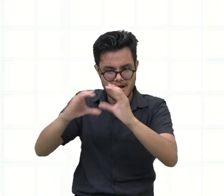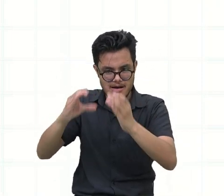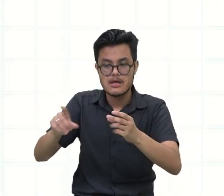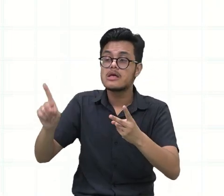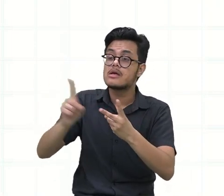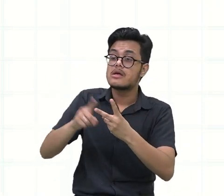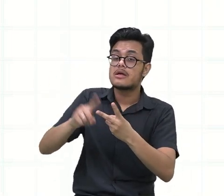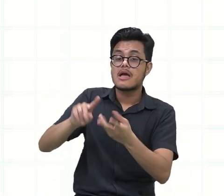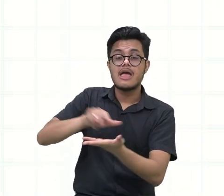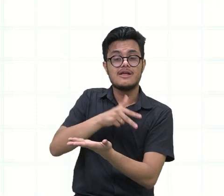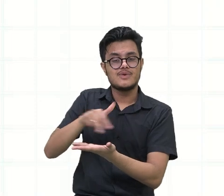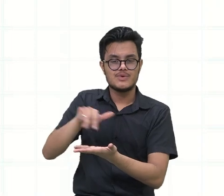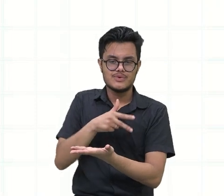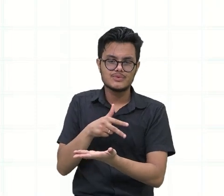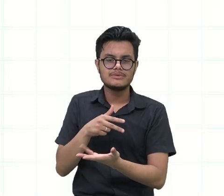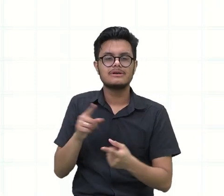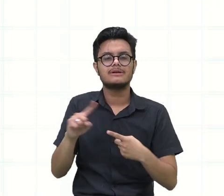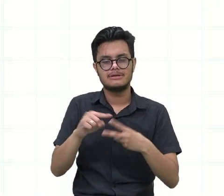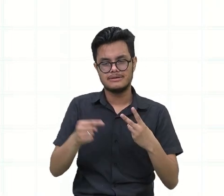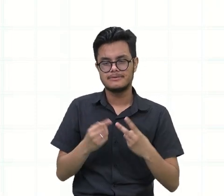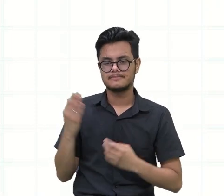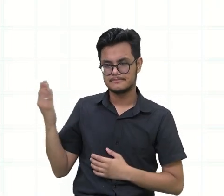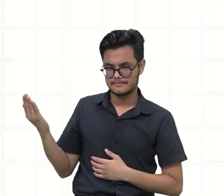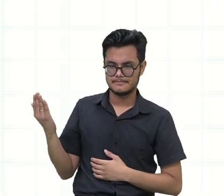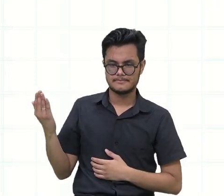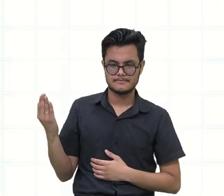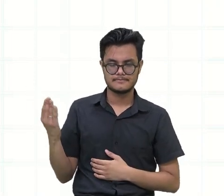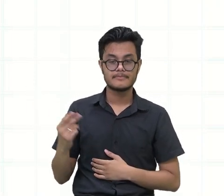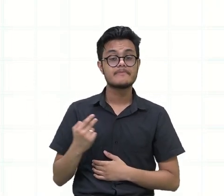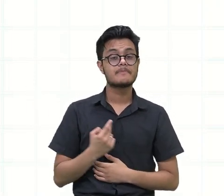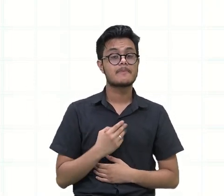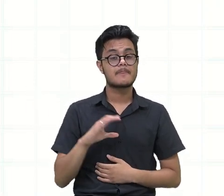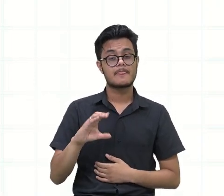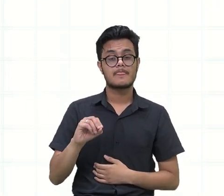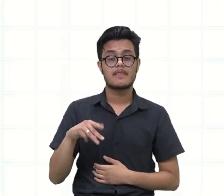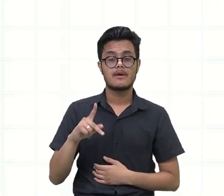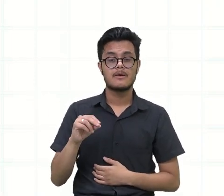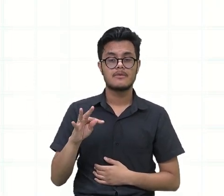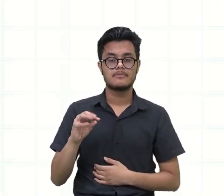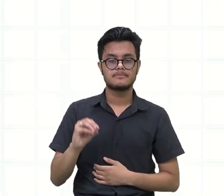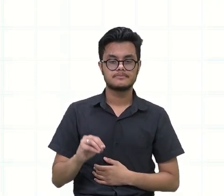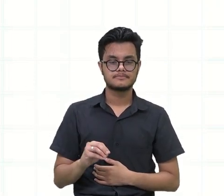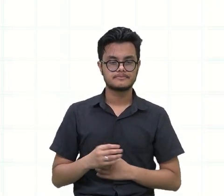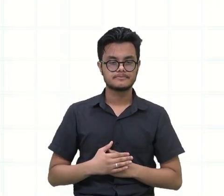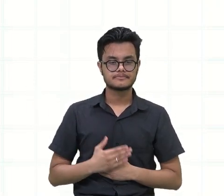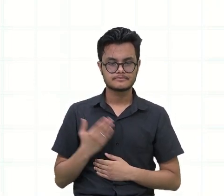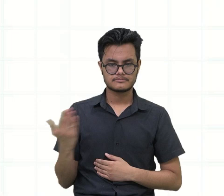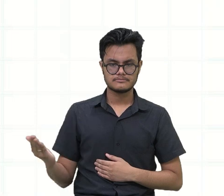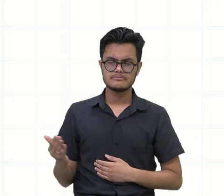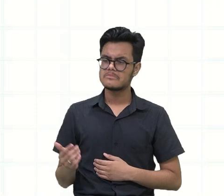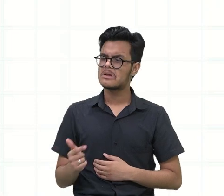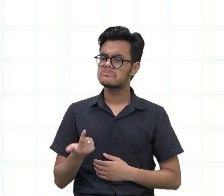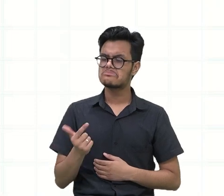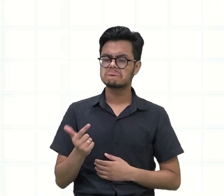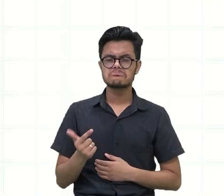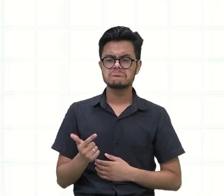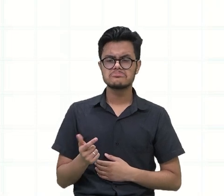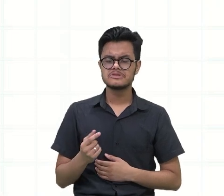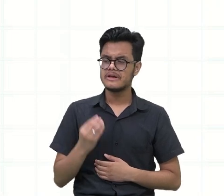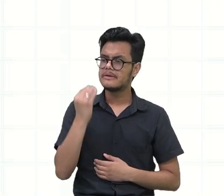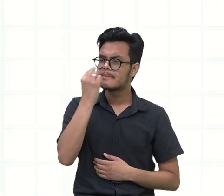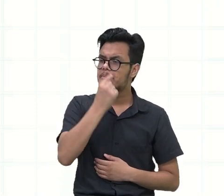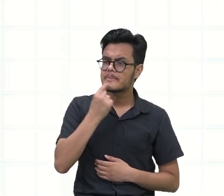tenho a segunda oração. Ok? Não sei quantos batons havia na caixa.